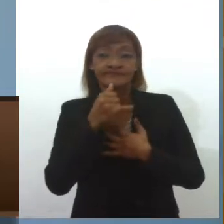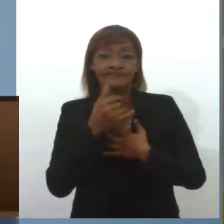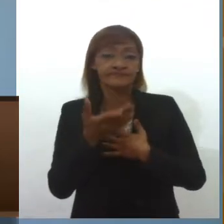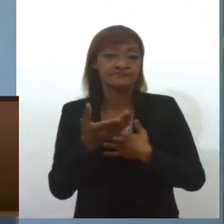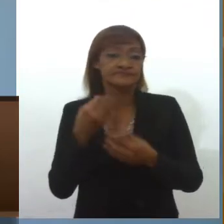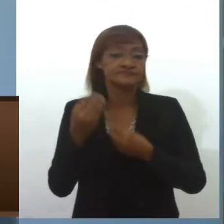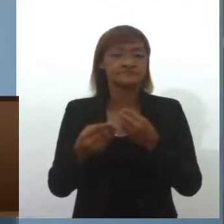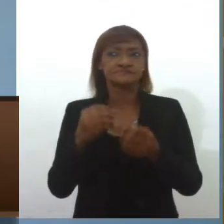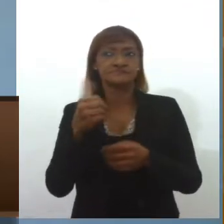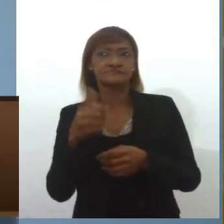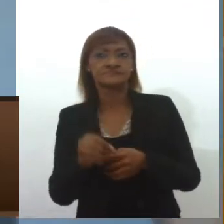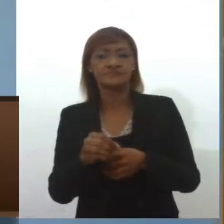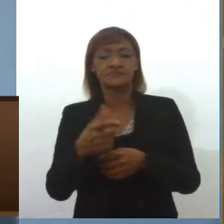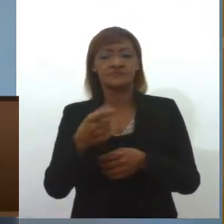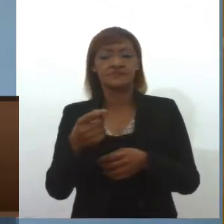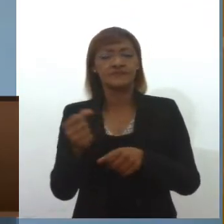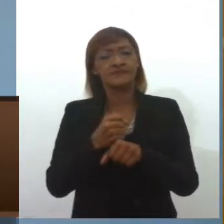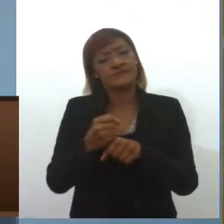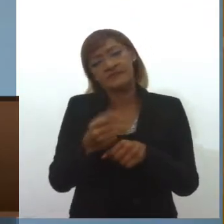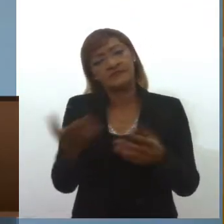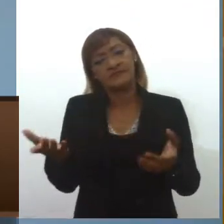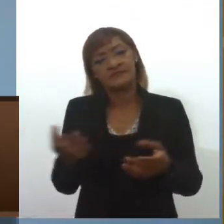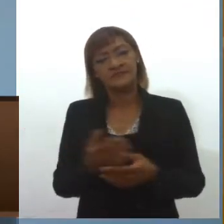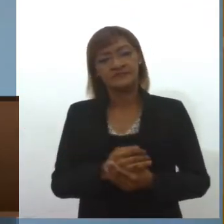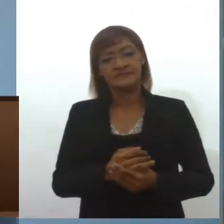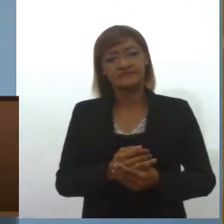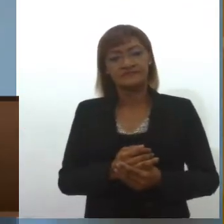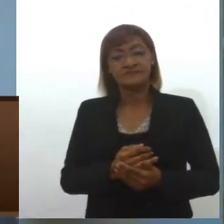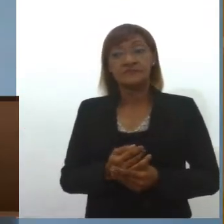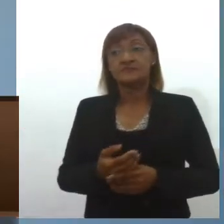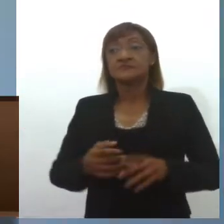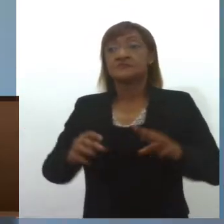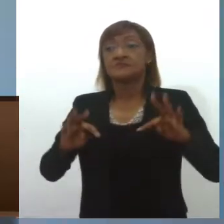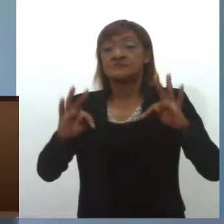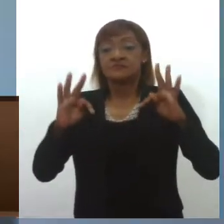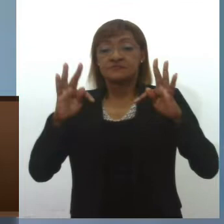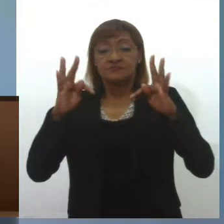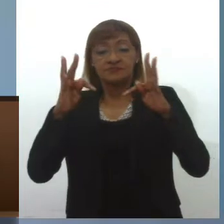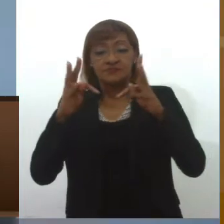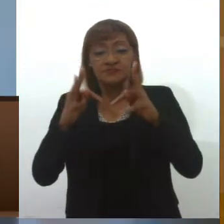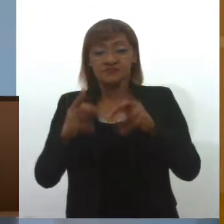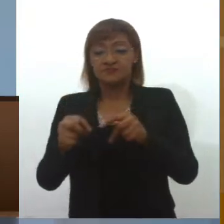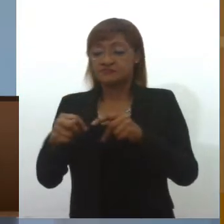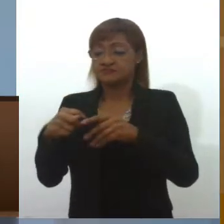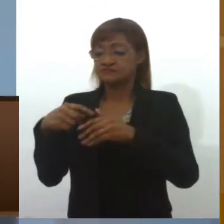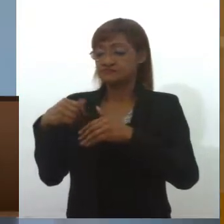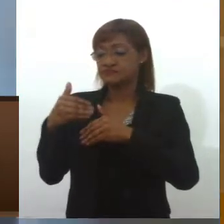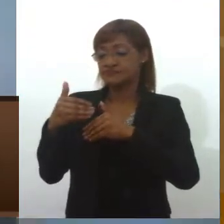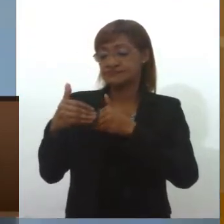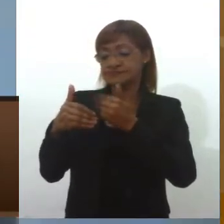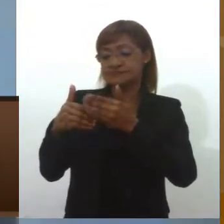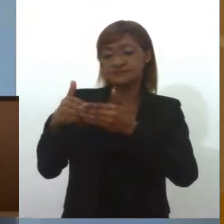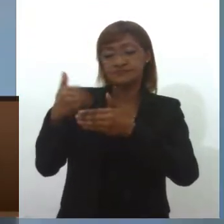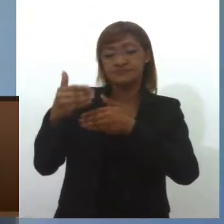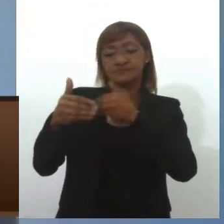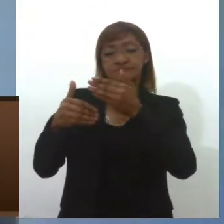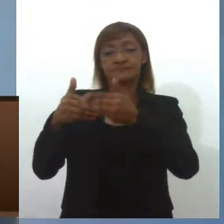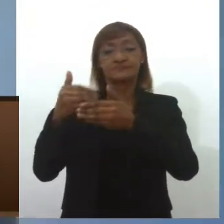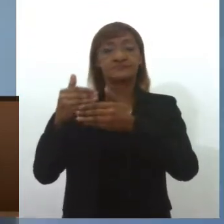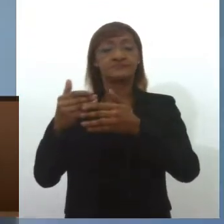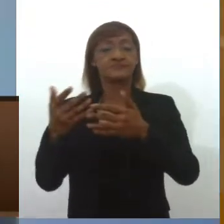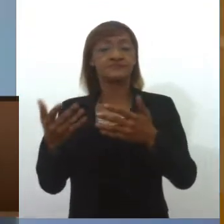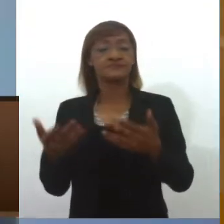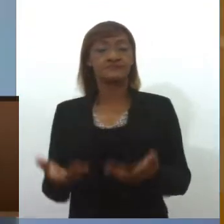10, 20 anos? Todos os países passam por ciclos, todos. Isso é da história humana e da história das